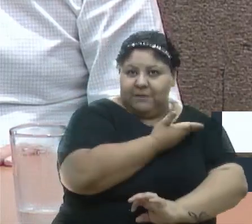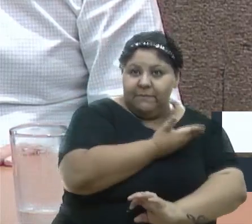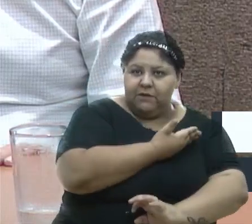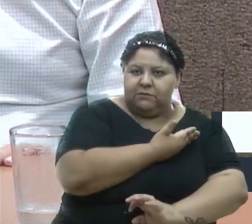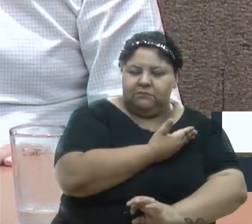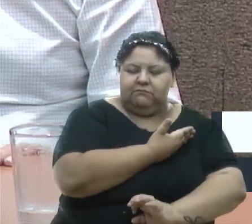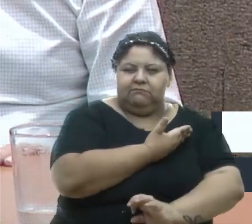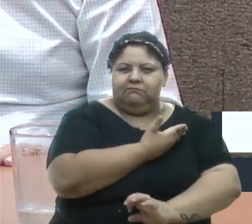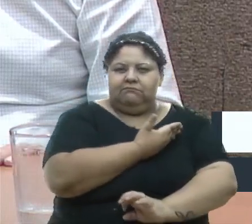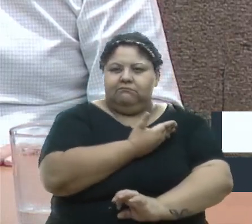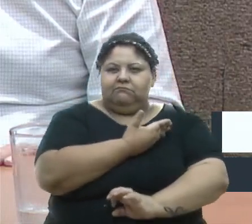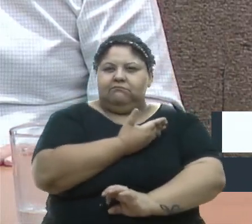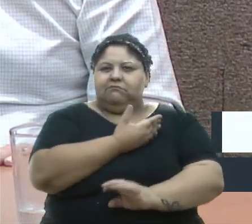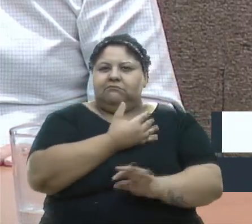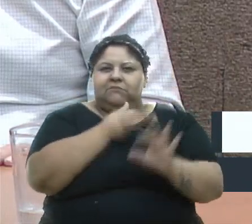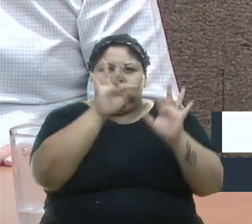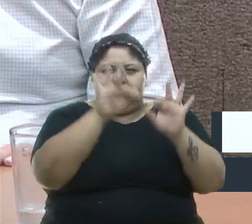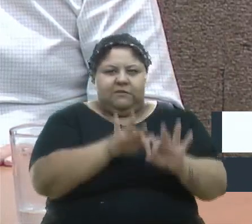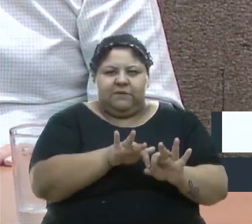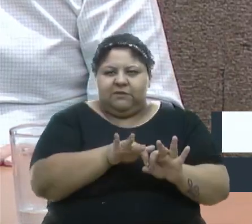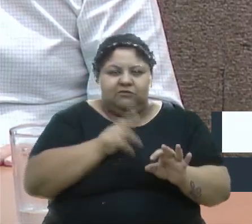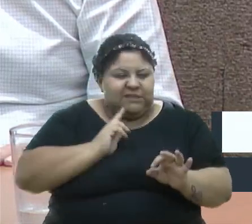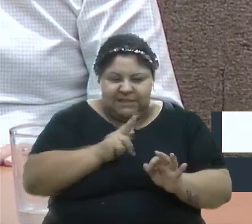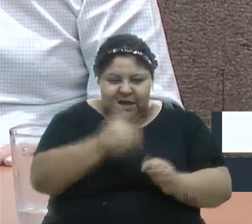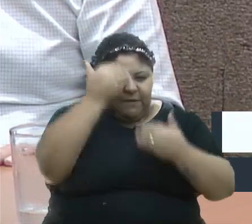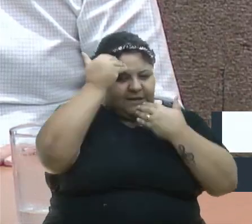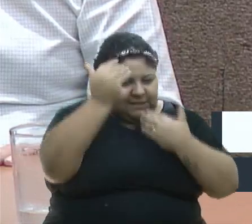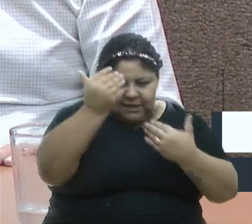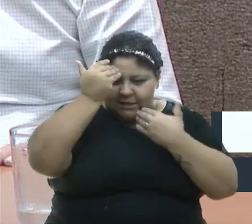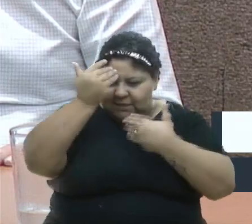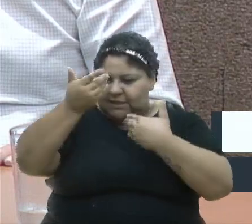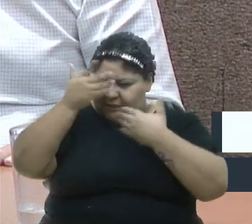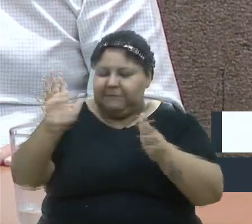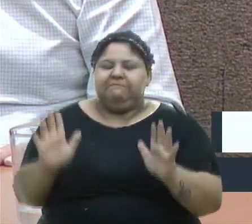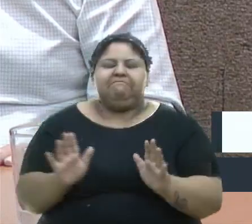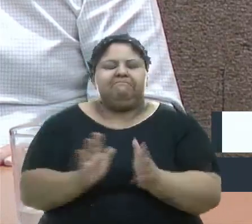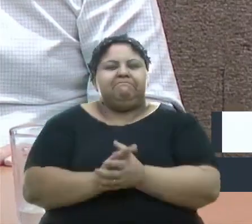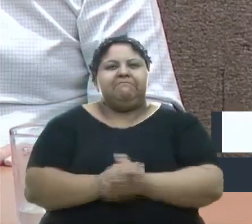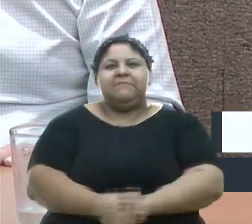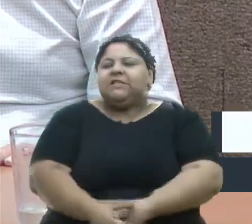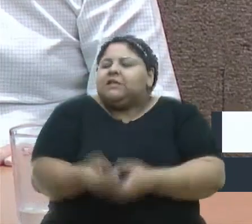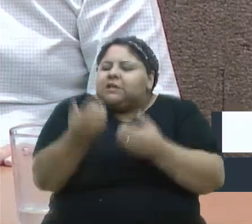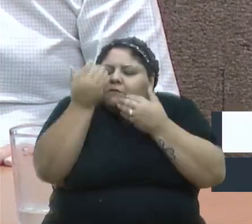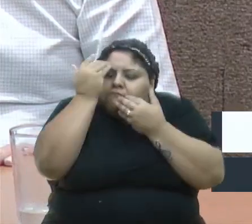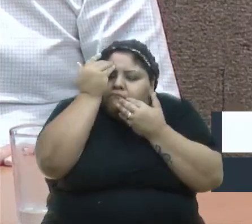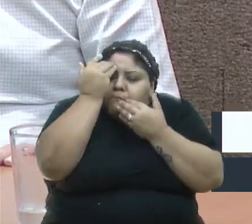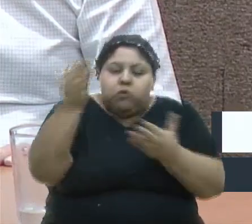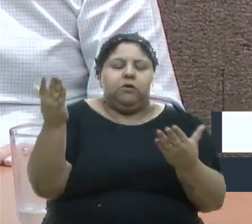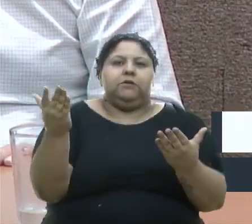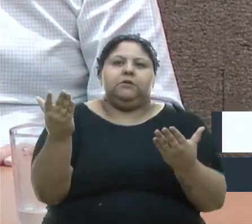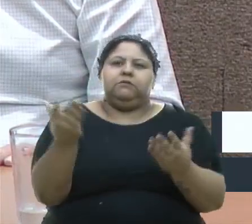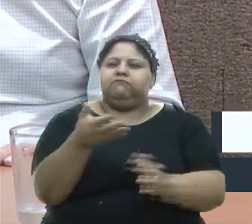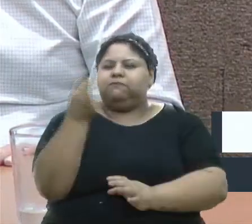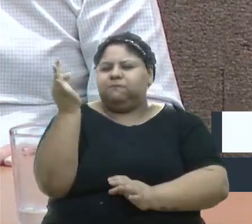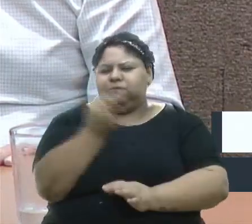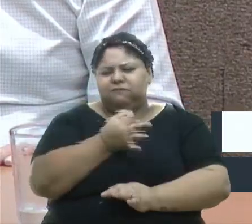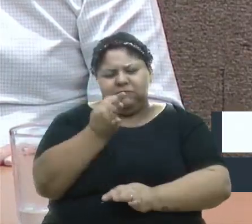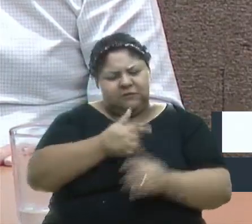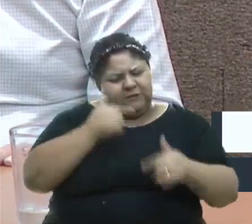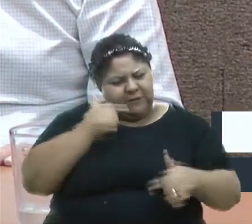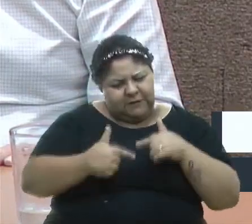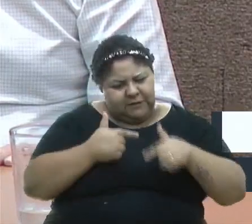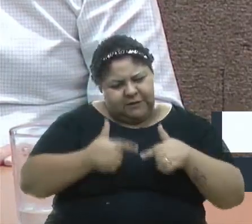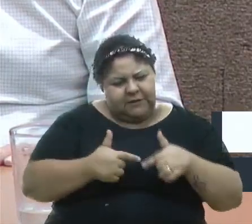né? Que não terminam e não param de agradecer. Então, assim, muito obrigado pelo excelente serviço que